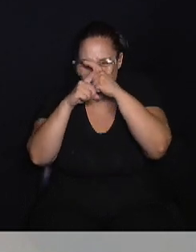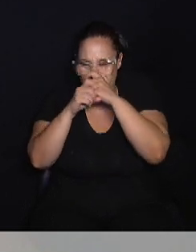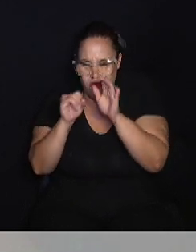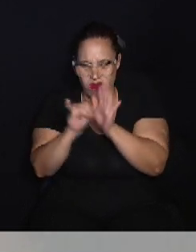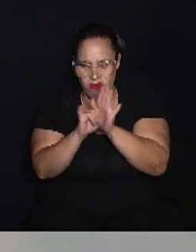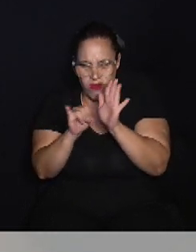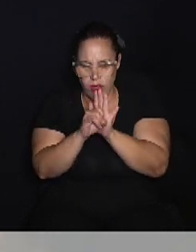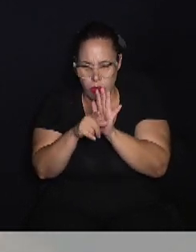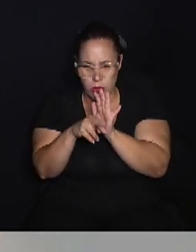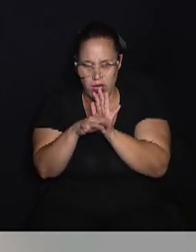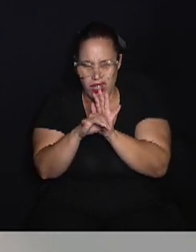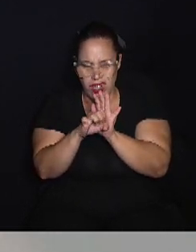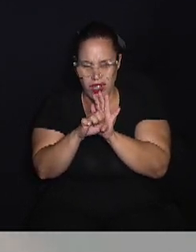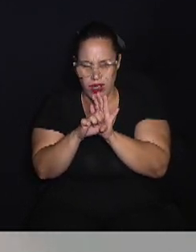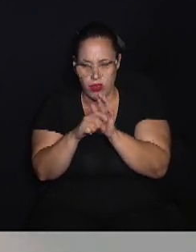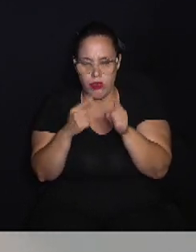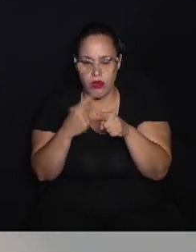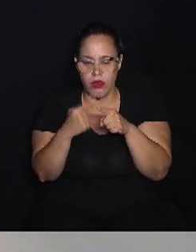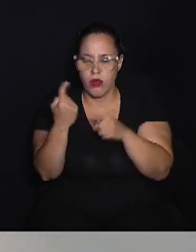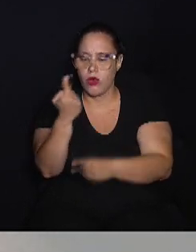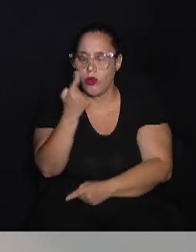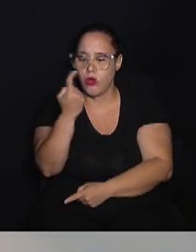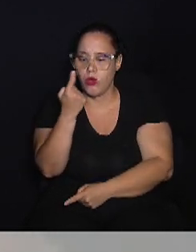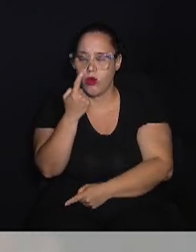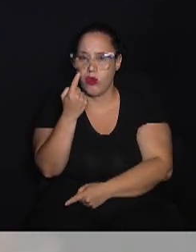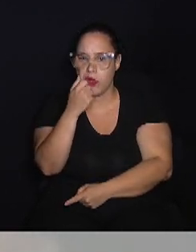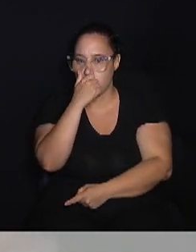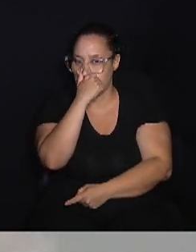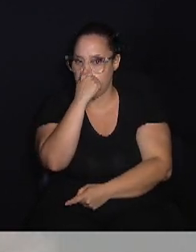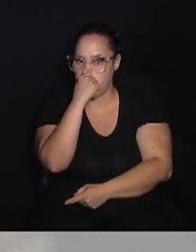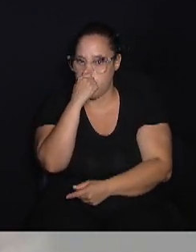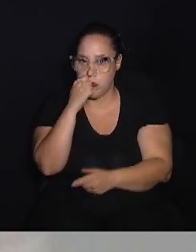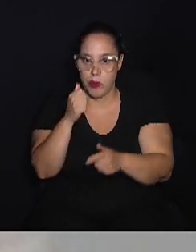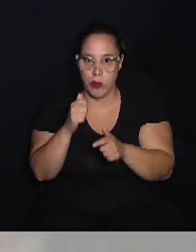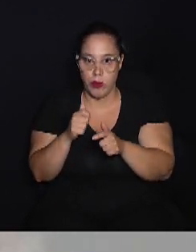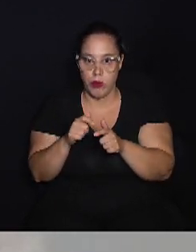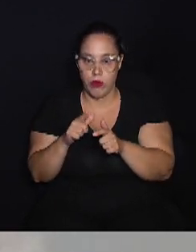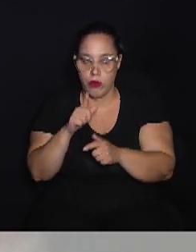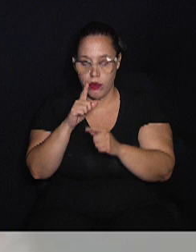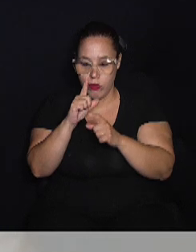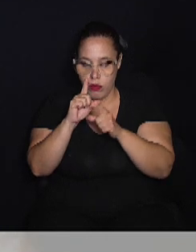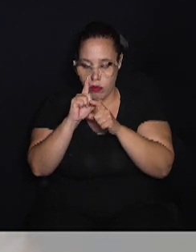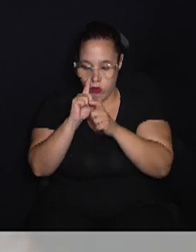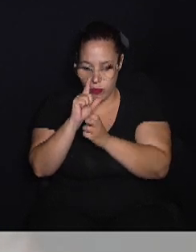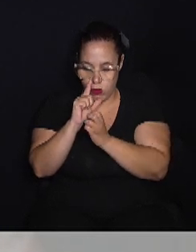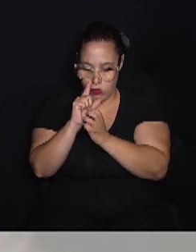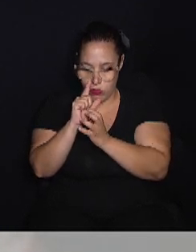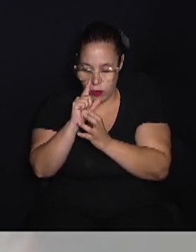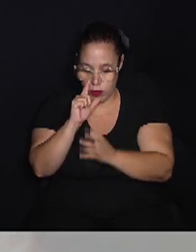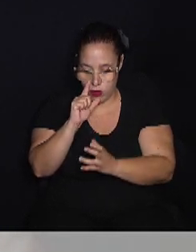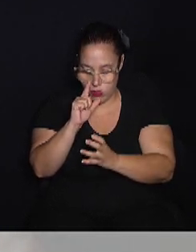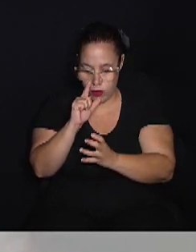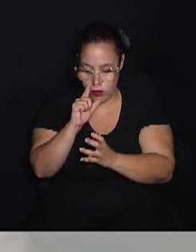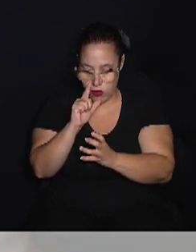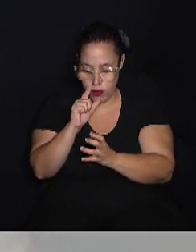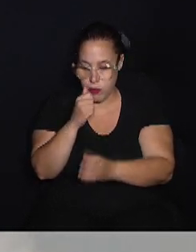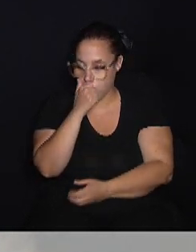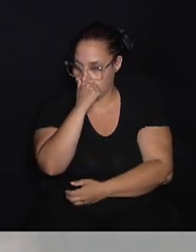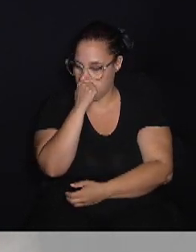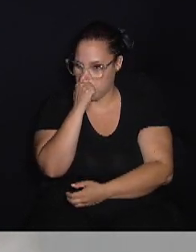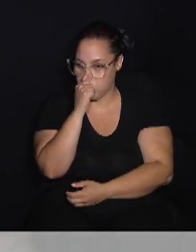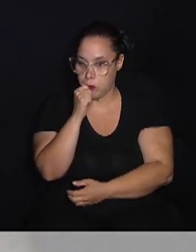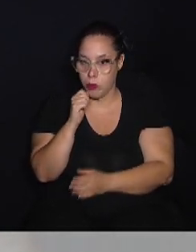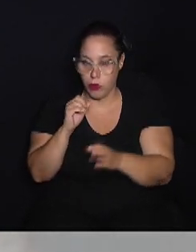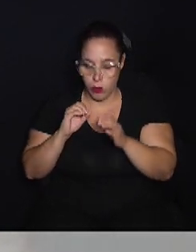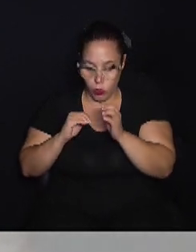sinal de puberdade porque o primeiro sinal é o aumento do volume do testículo Então pensa já é um órgão que fica